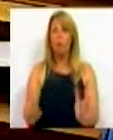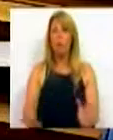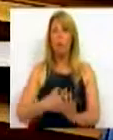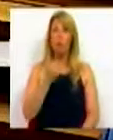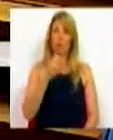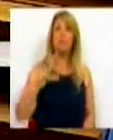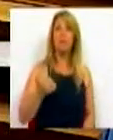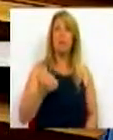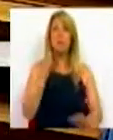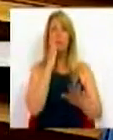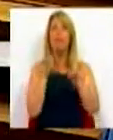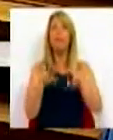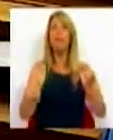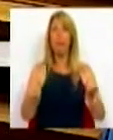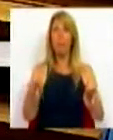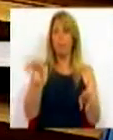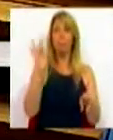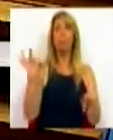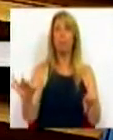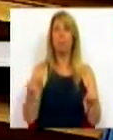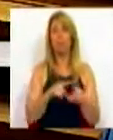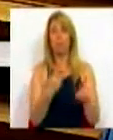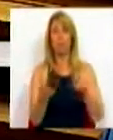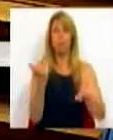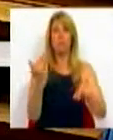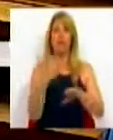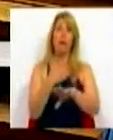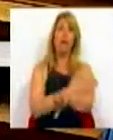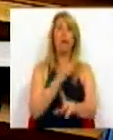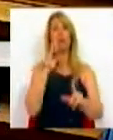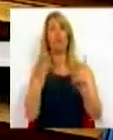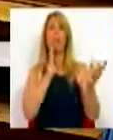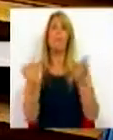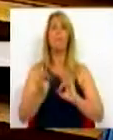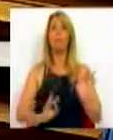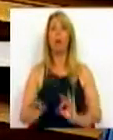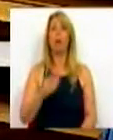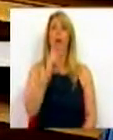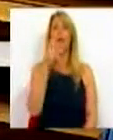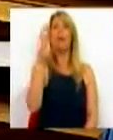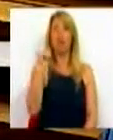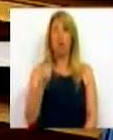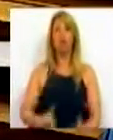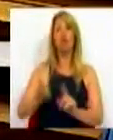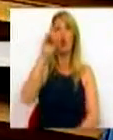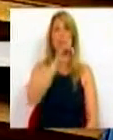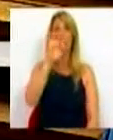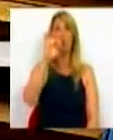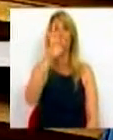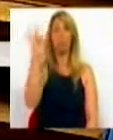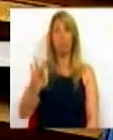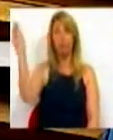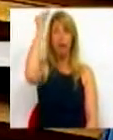número de camas programadas ficaram aquém do planeado. ARS Norte, 68%. ARS do